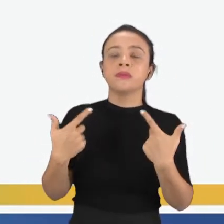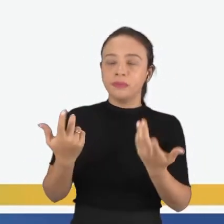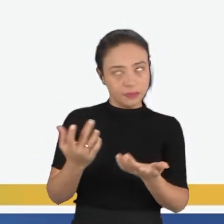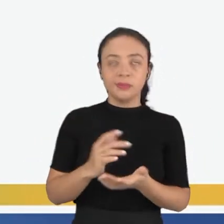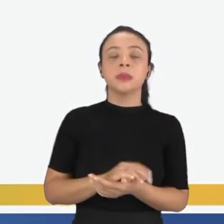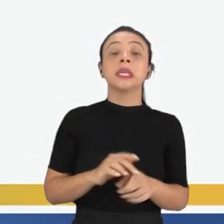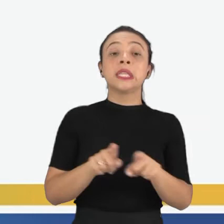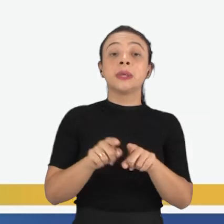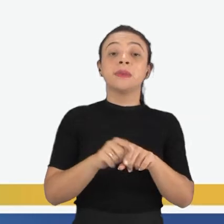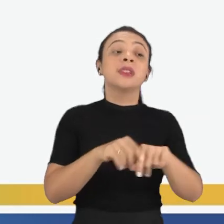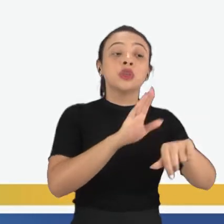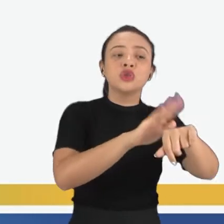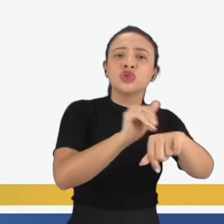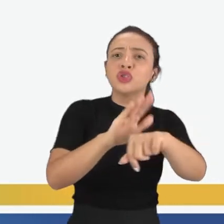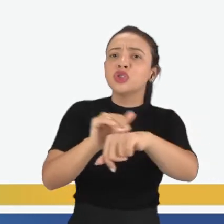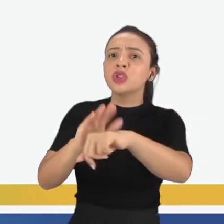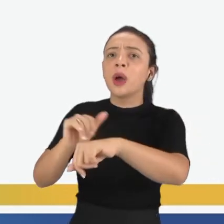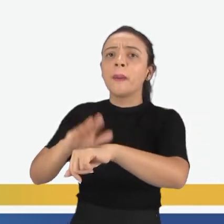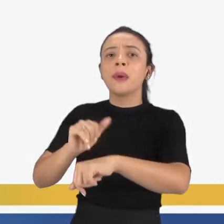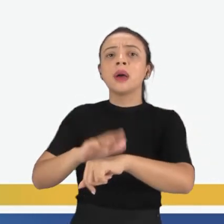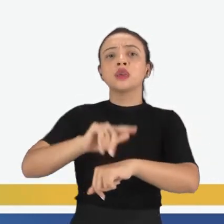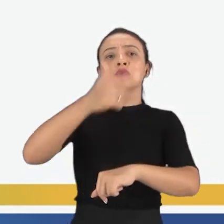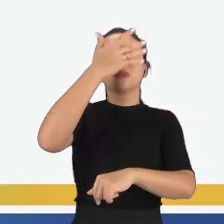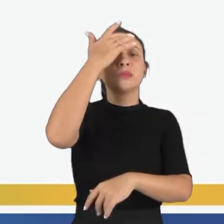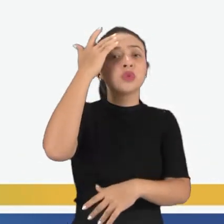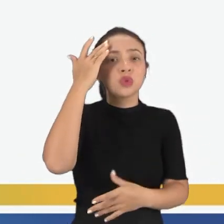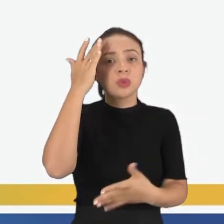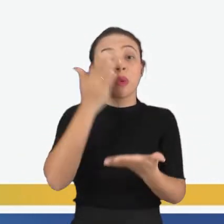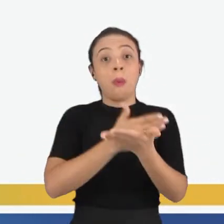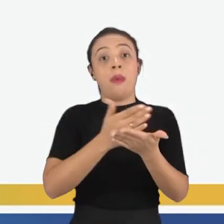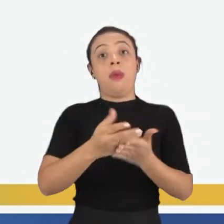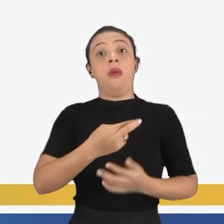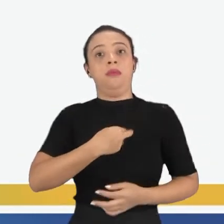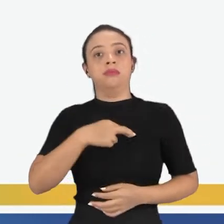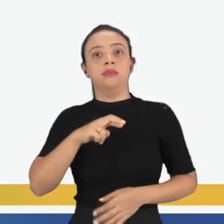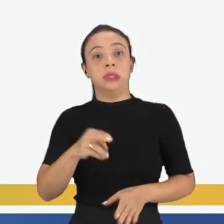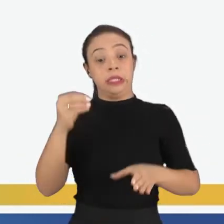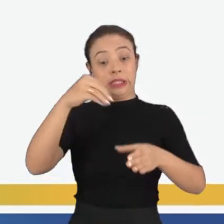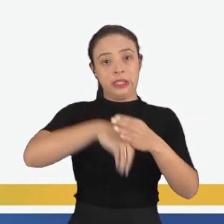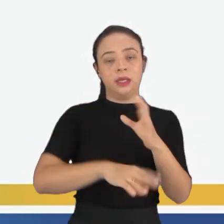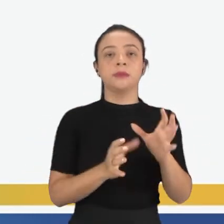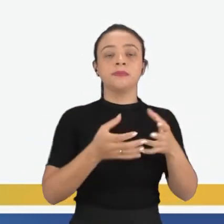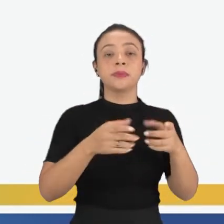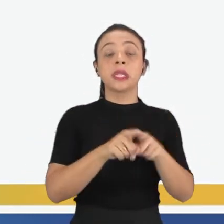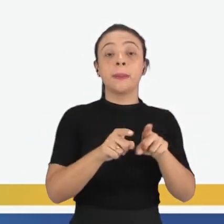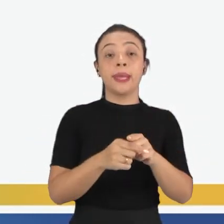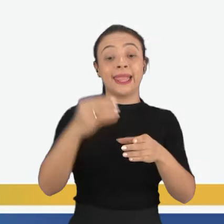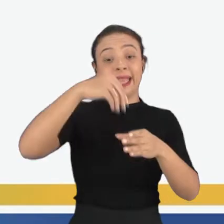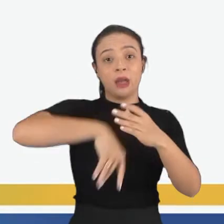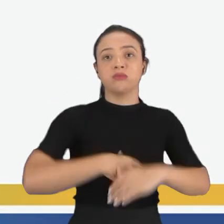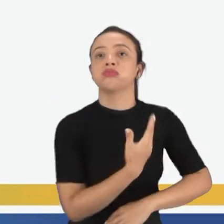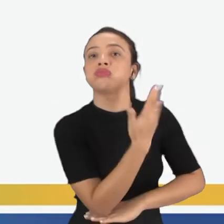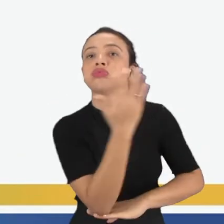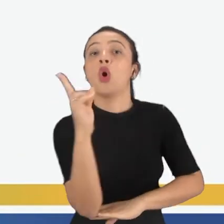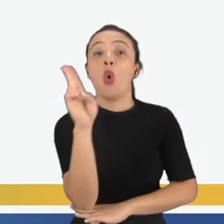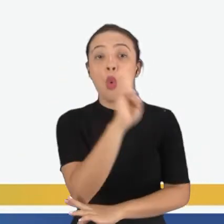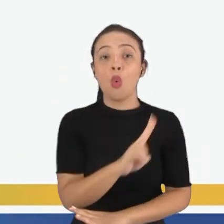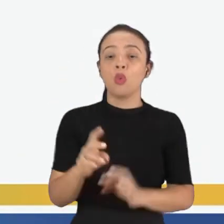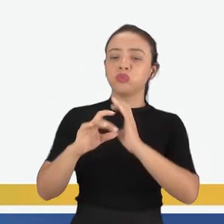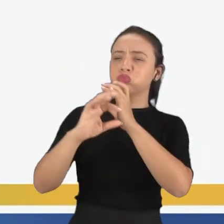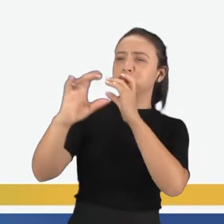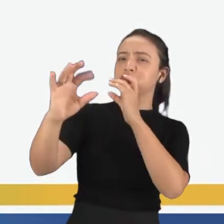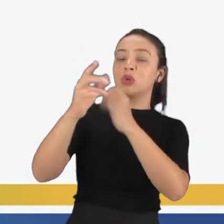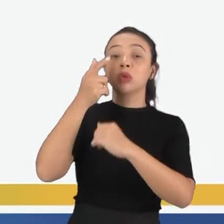eles podem chamar, né, as pessoas da tribo para um ritual. Na mata, eles usam instrumentos de sopro para se